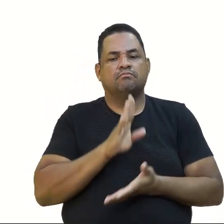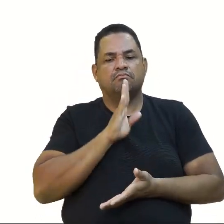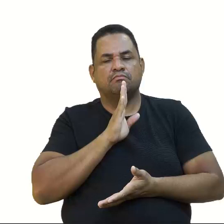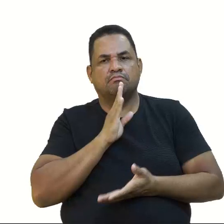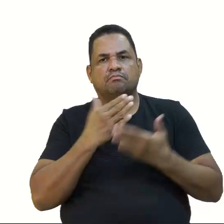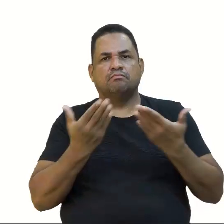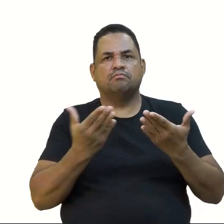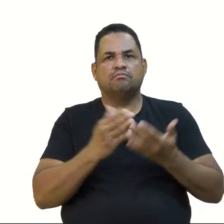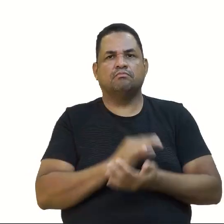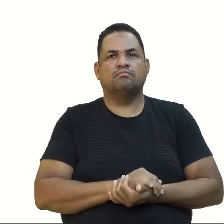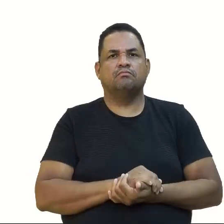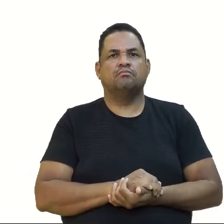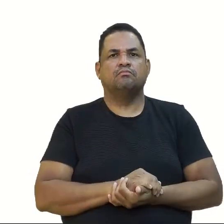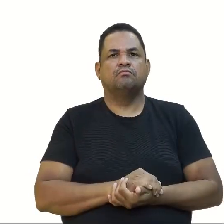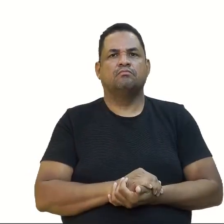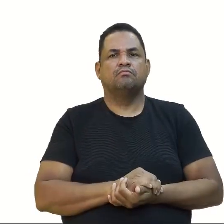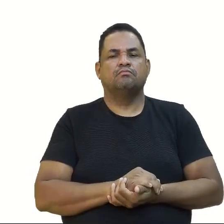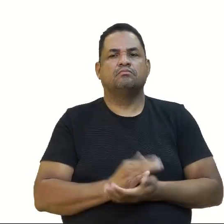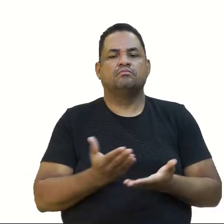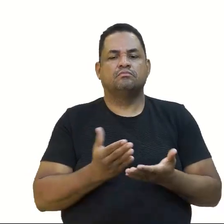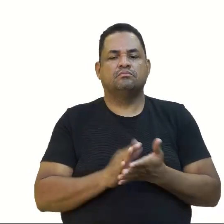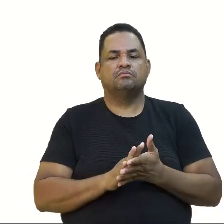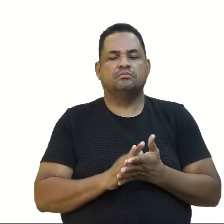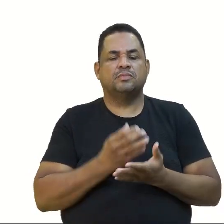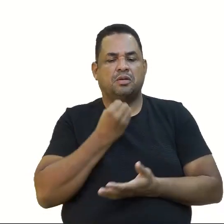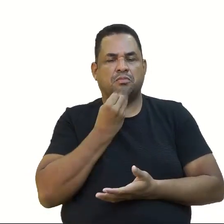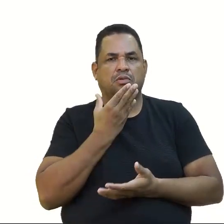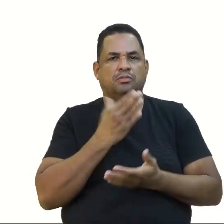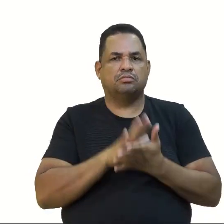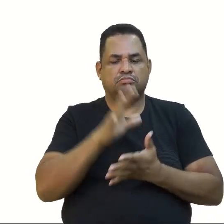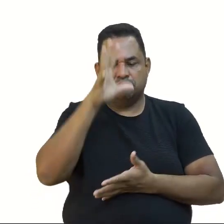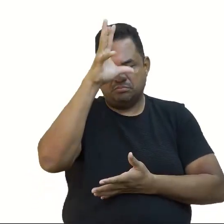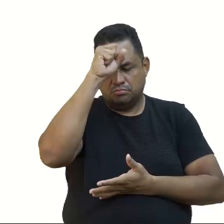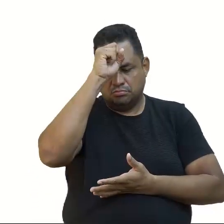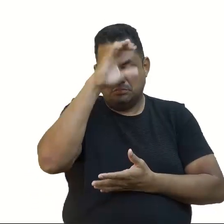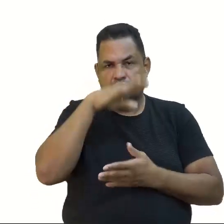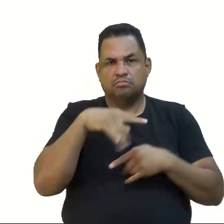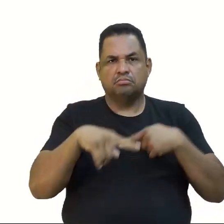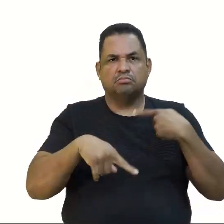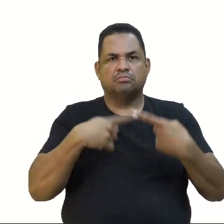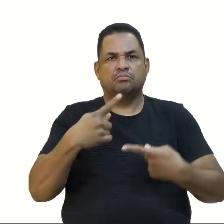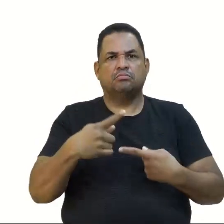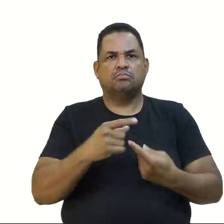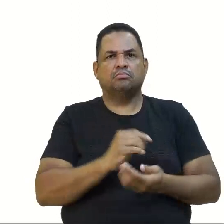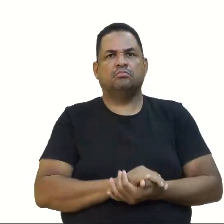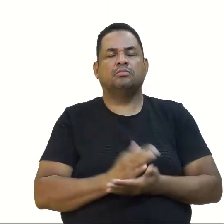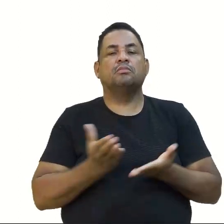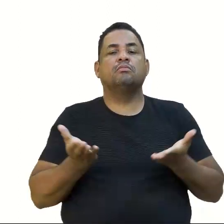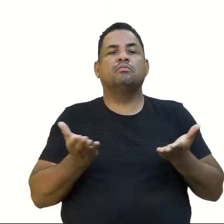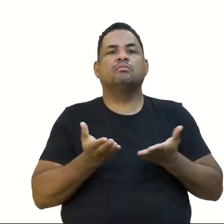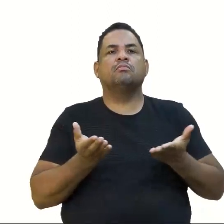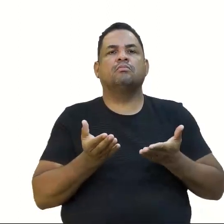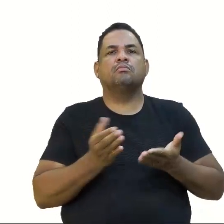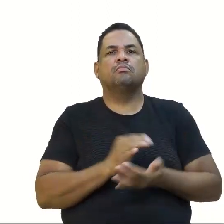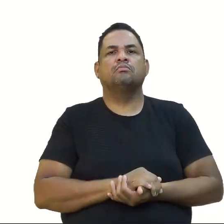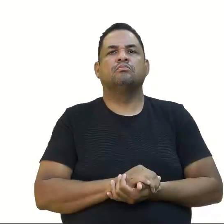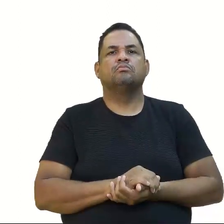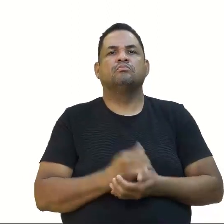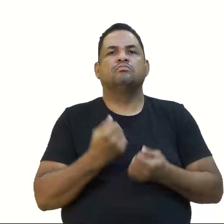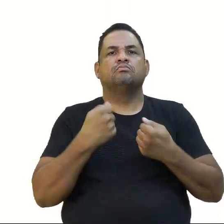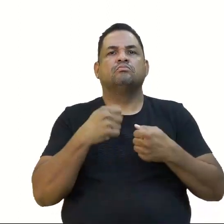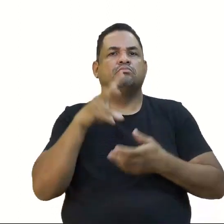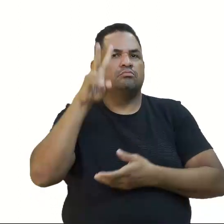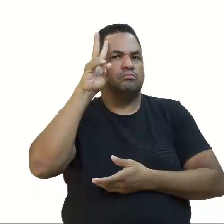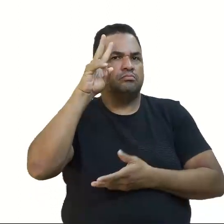né? E, com certeza, isso vai ser bom para o seu aprendizado lá na frente. E agora? É possível